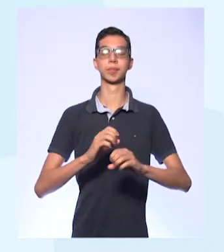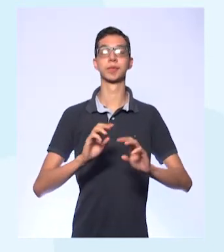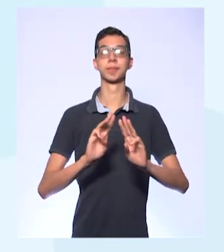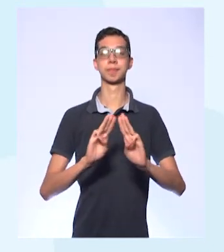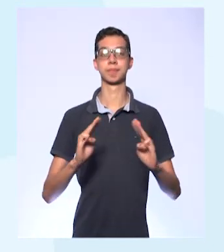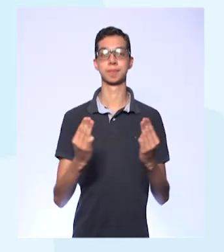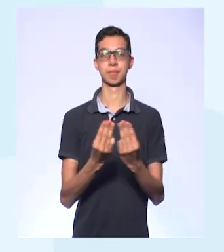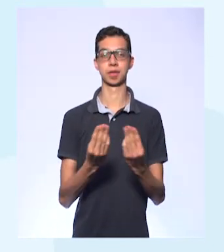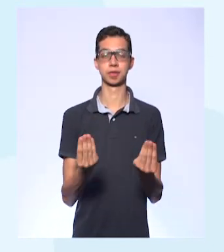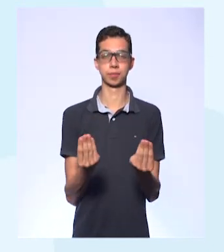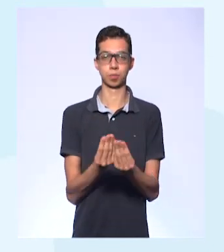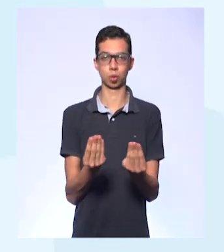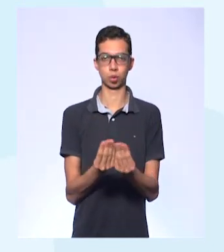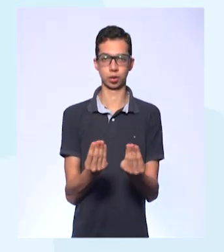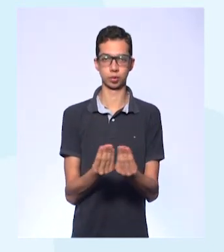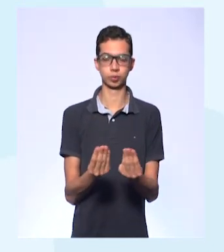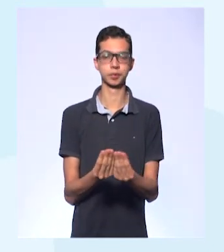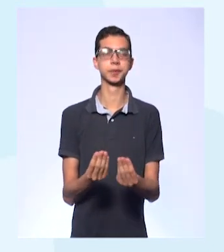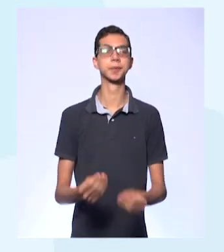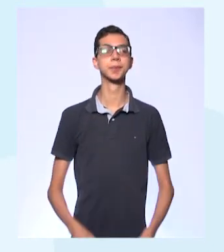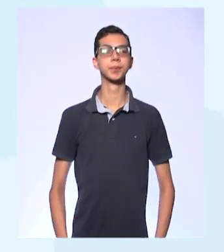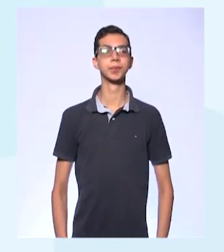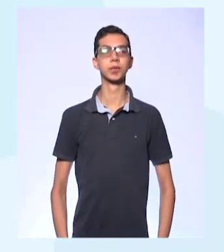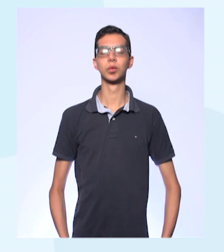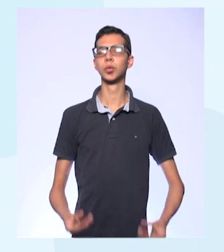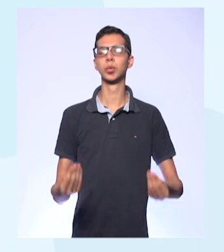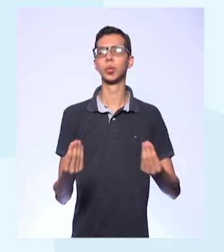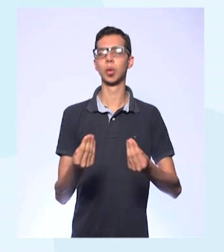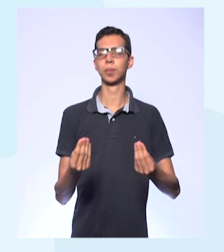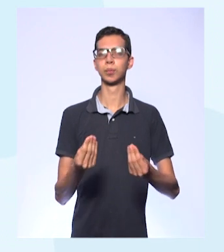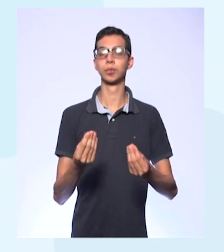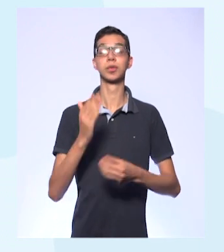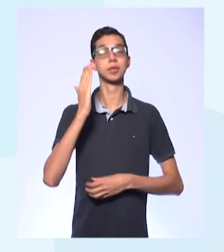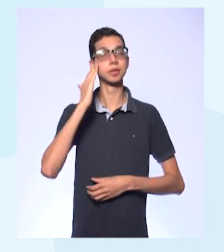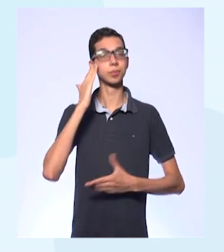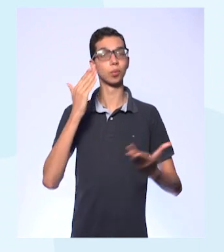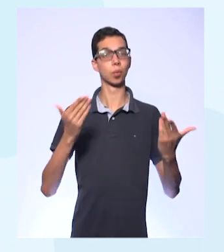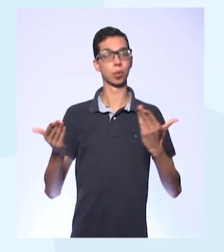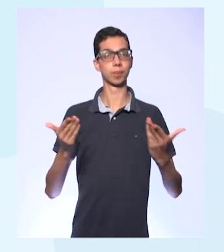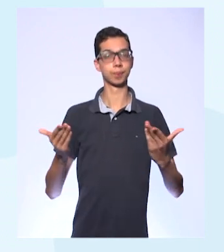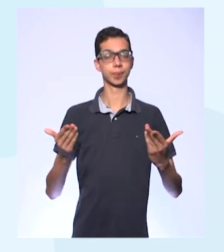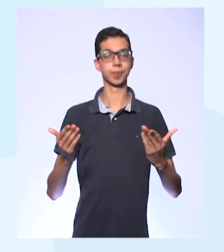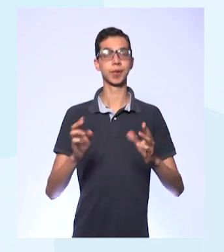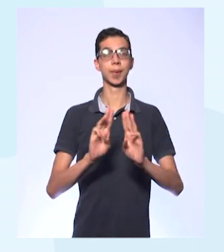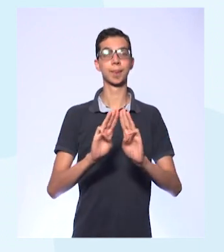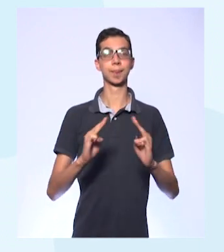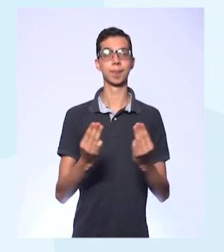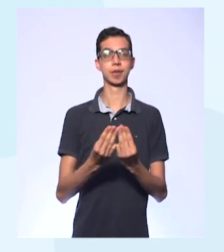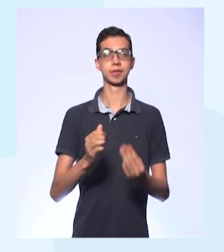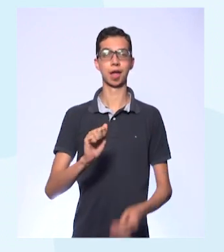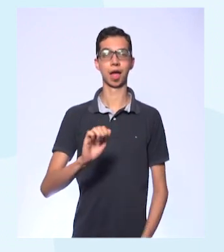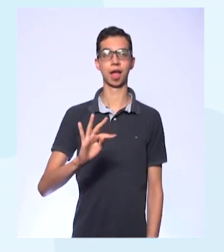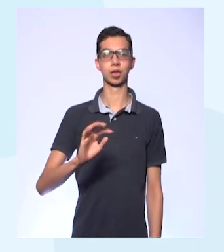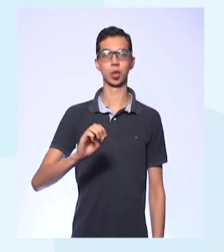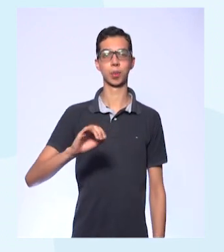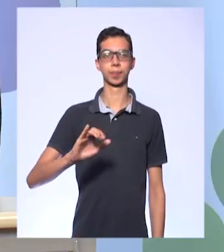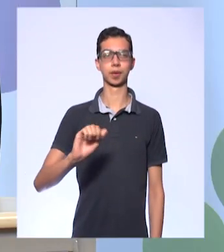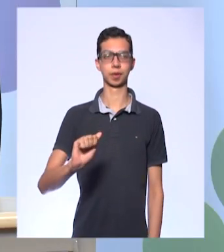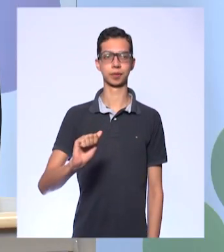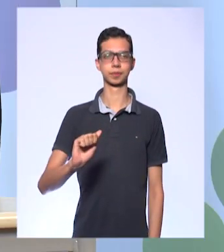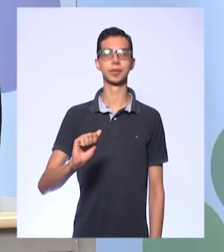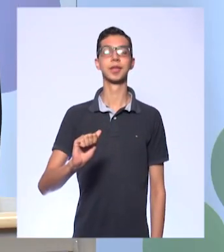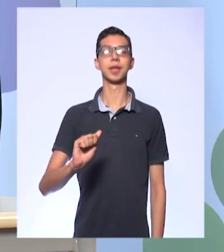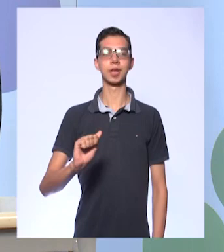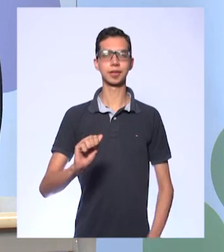das substâncias a partir das massas atômicas dos elementos químicos